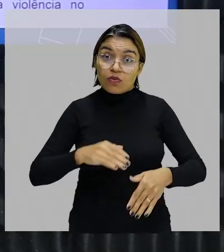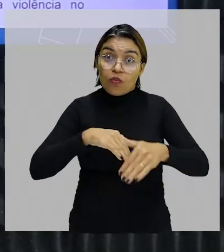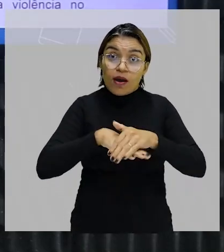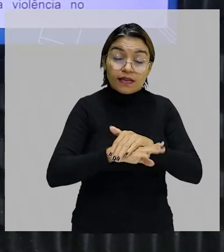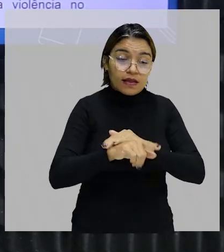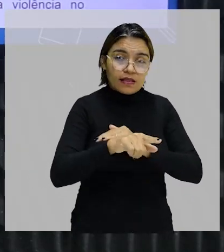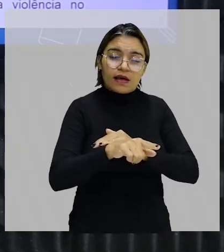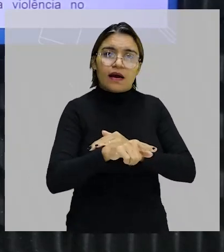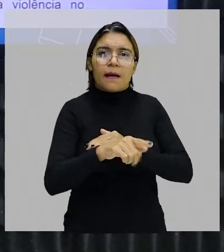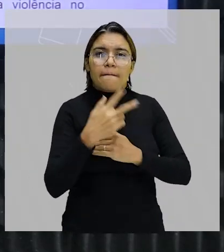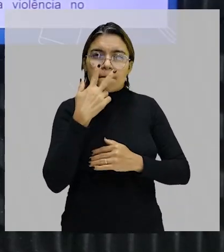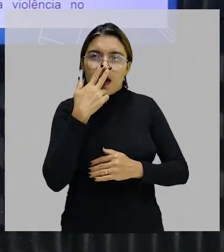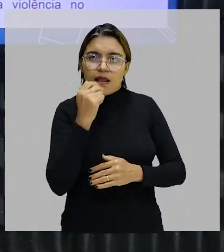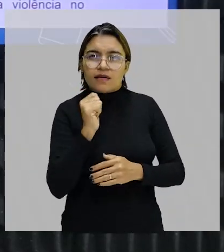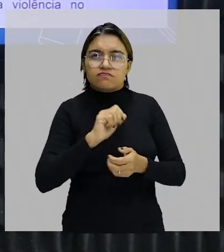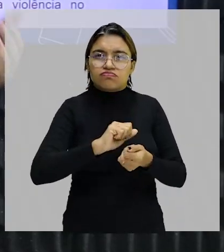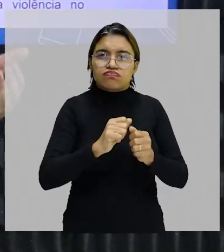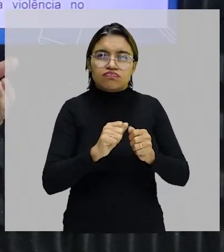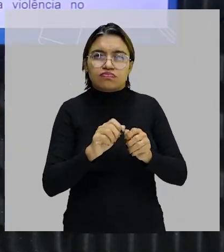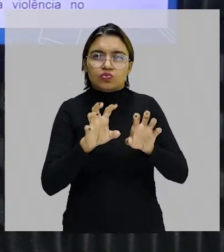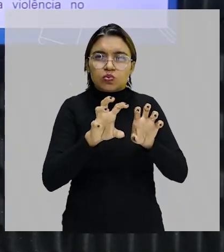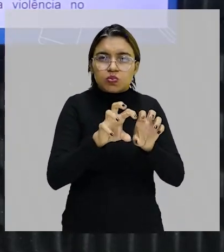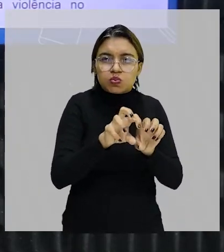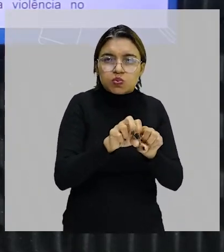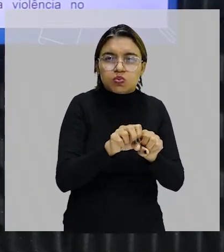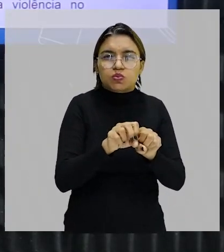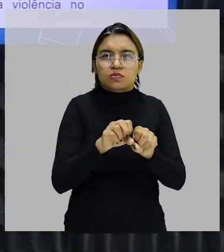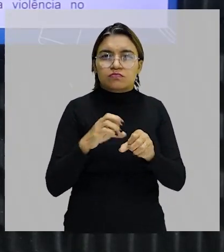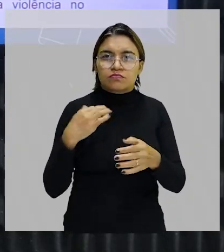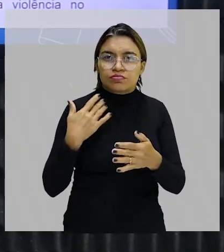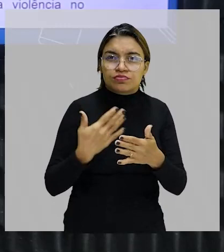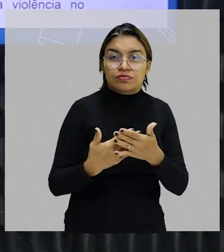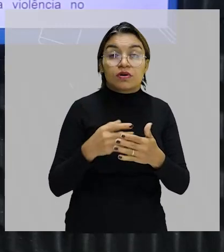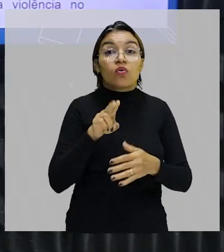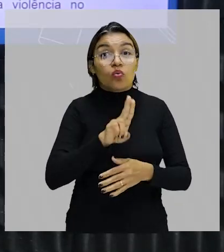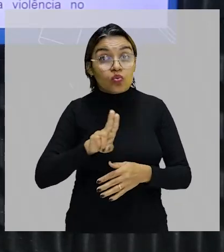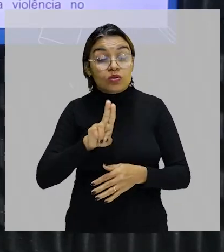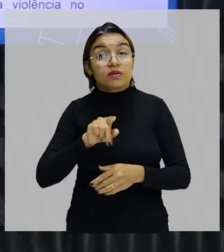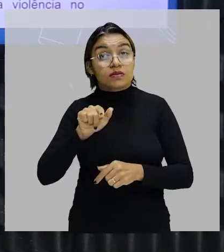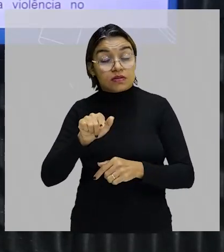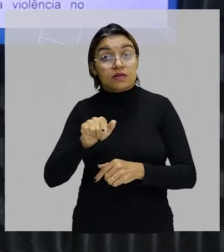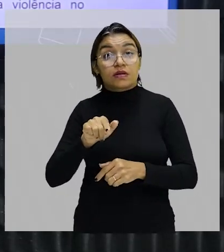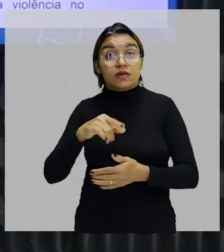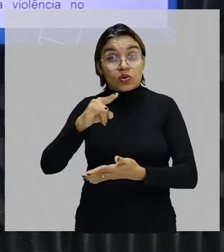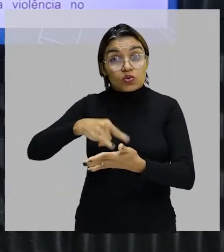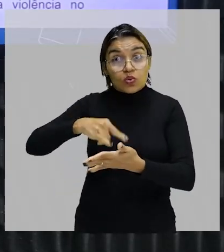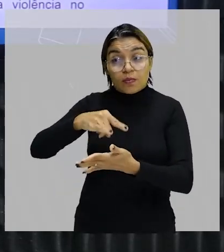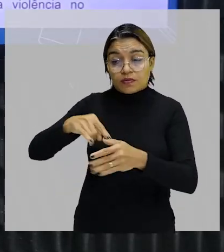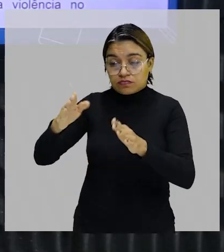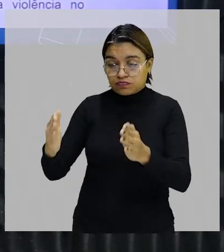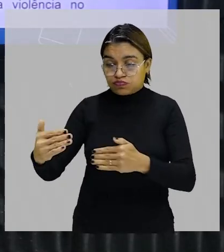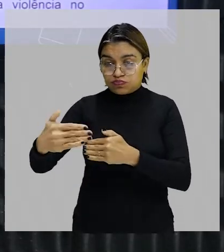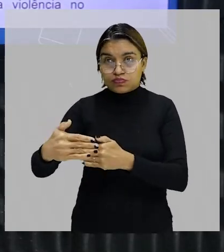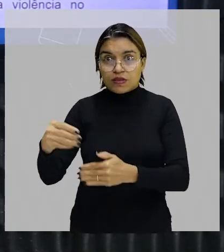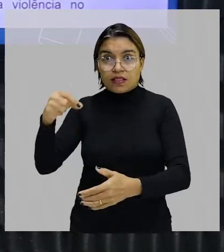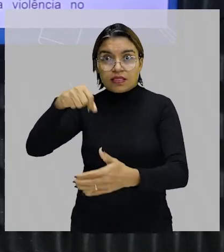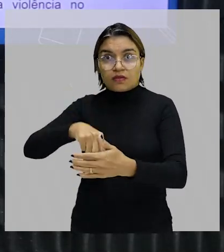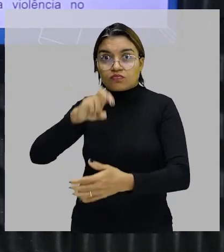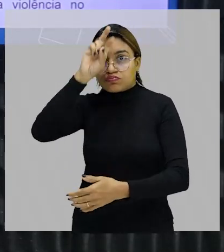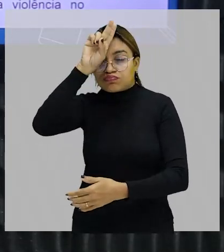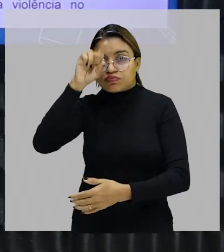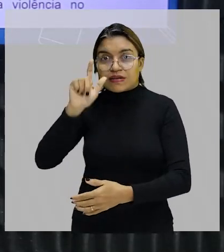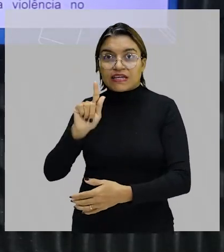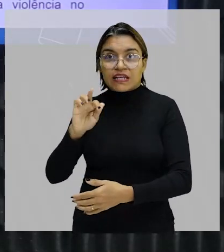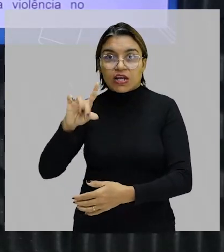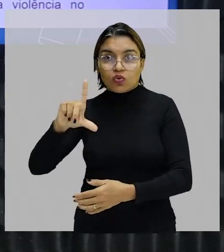fica amassada, vai ficando mais escura com o decorrer do tempo. E aí se utilizava dessa botando esses grilos na caixa, para fazer com que esses